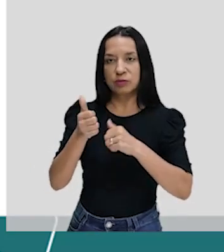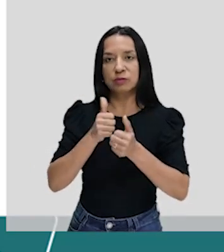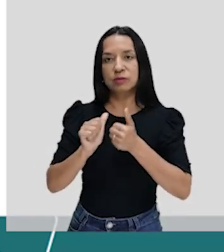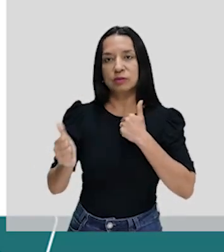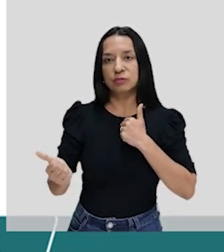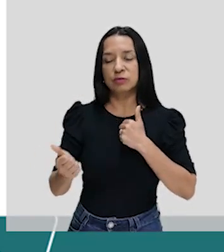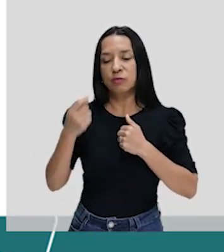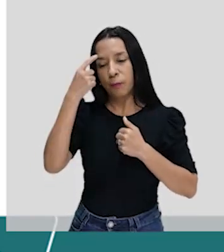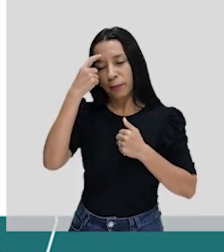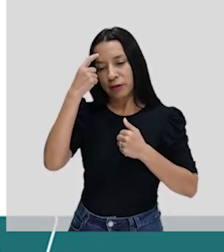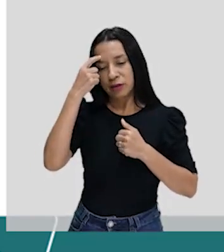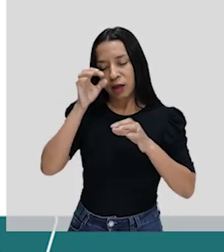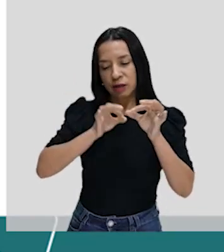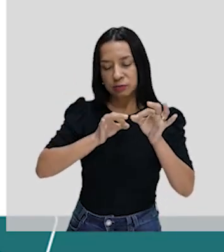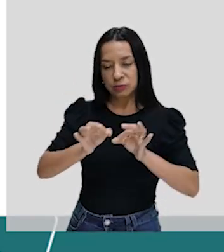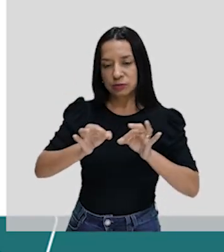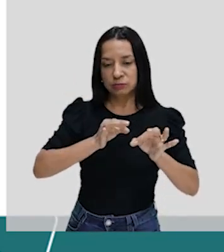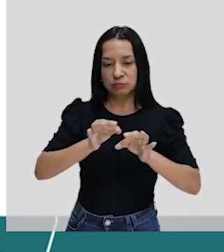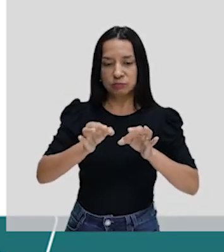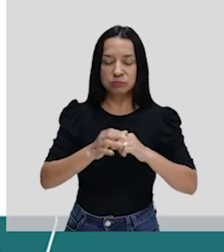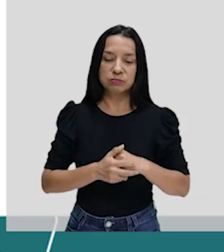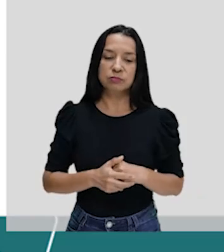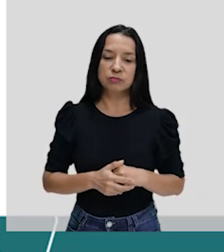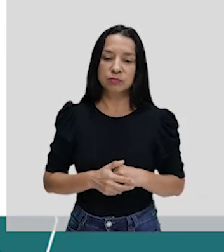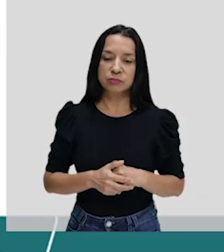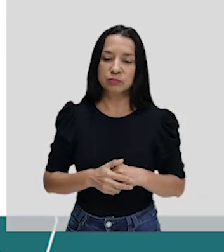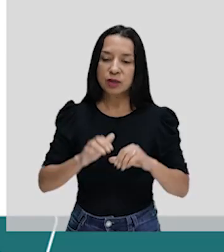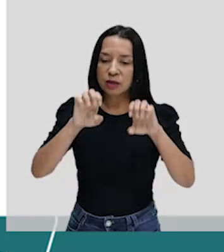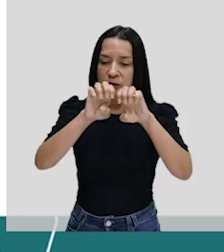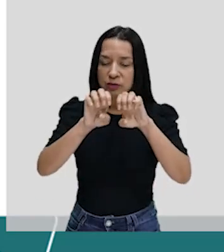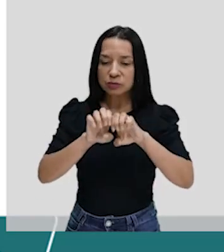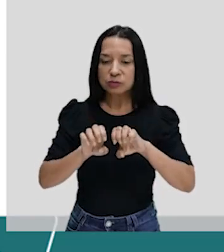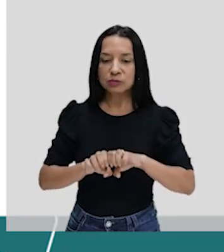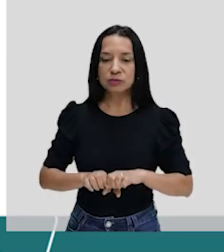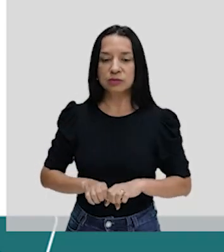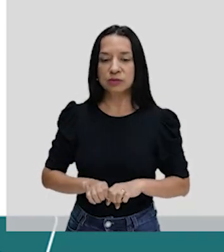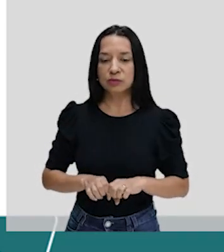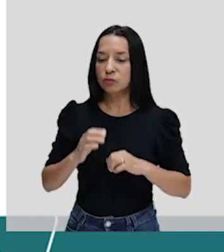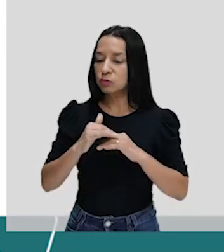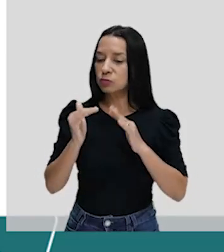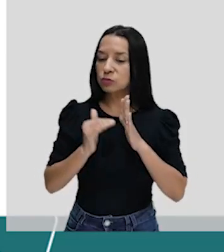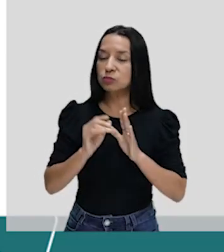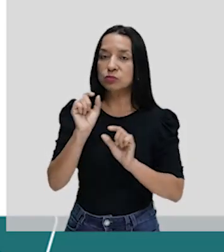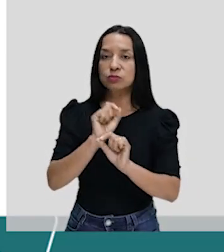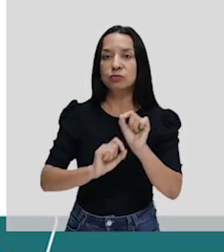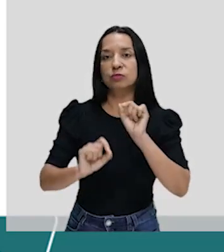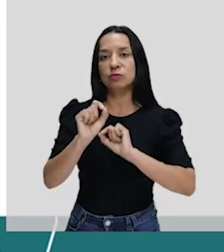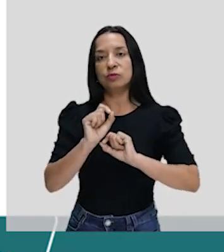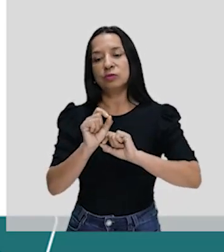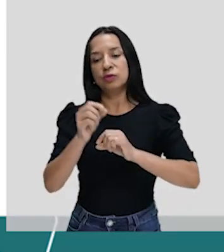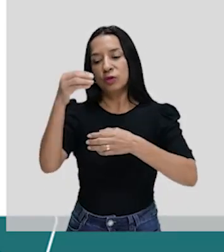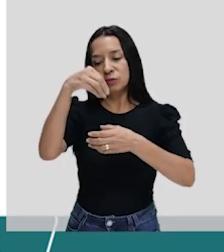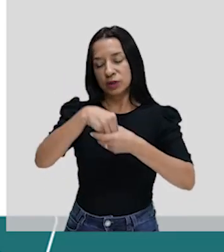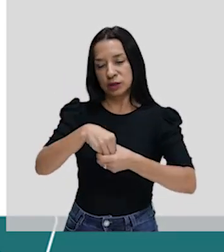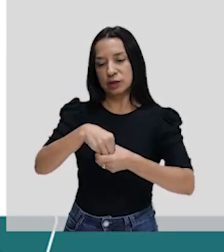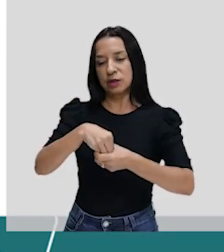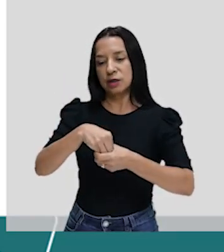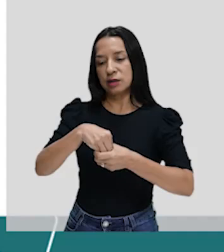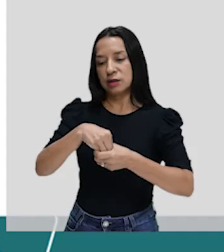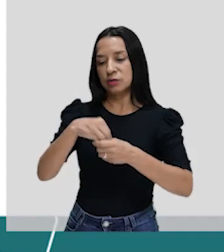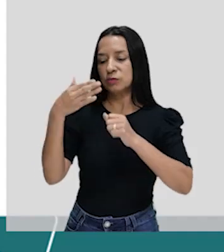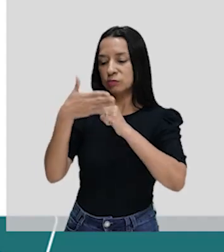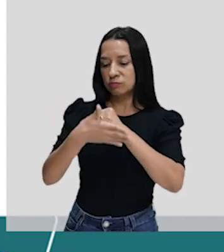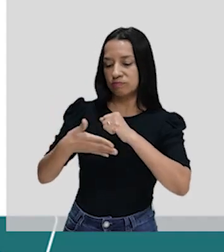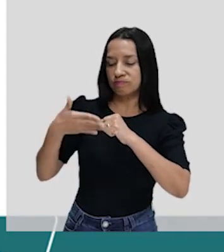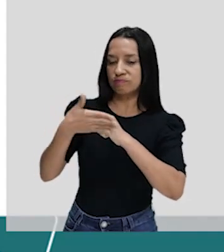ser bem pensado, ser organizado, ser estruturado, é tudo isso dentro desses